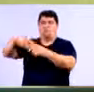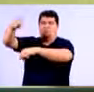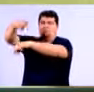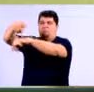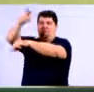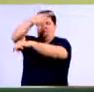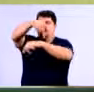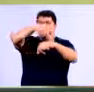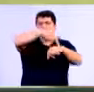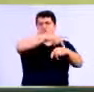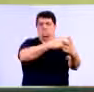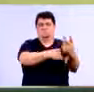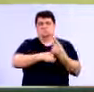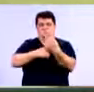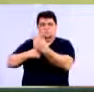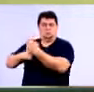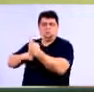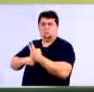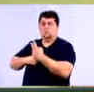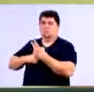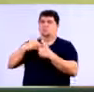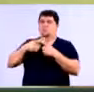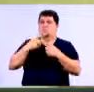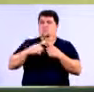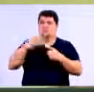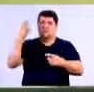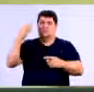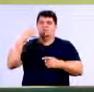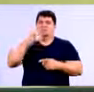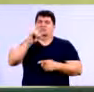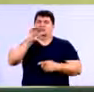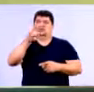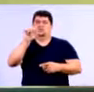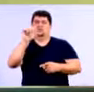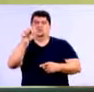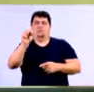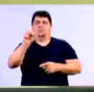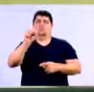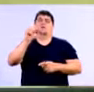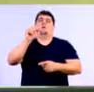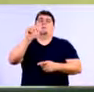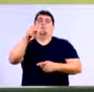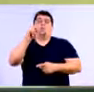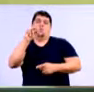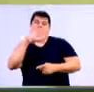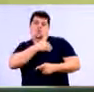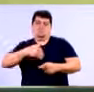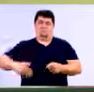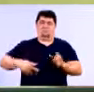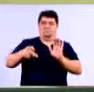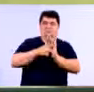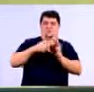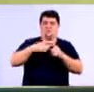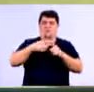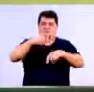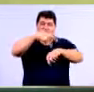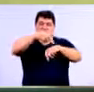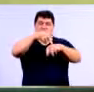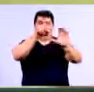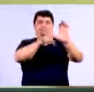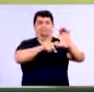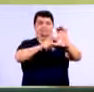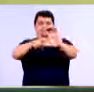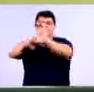que era tão famigerada a antiga dívida pública externa. O Brasil tinha uma dívida externa muito alta no passado. Isso é um problema que